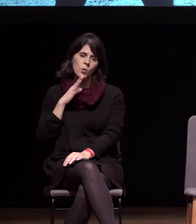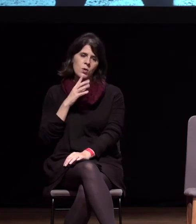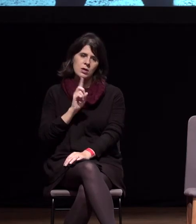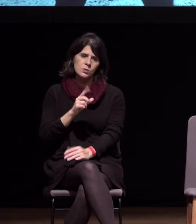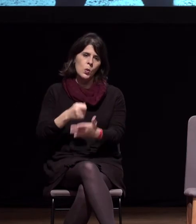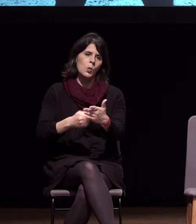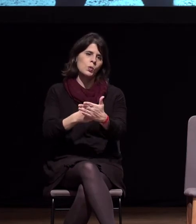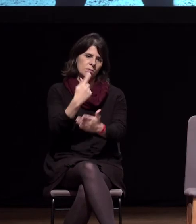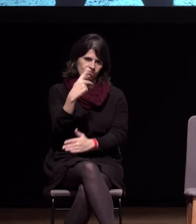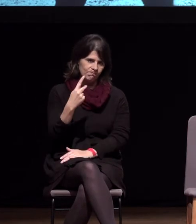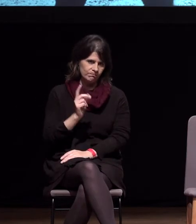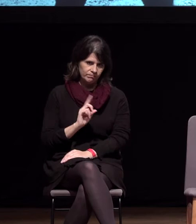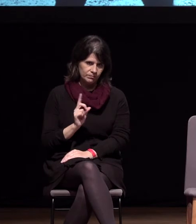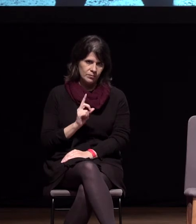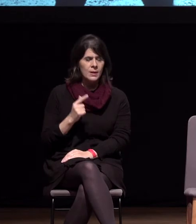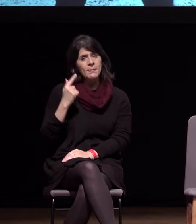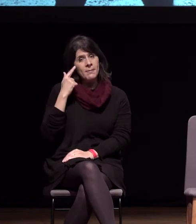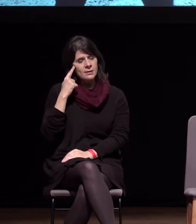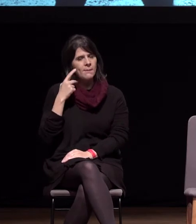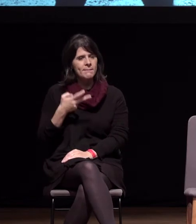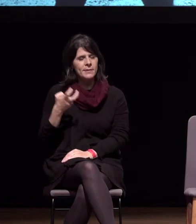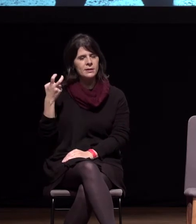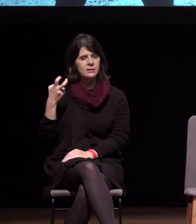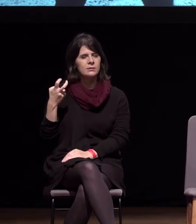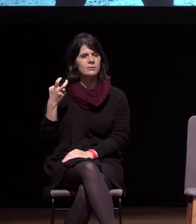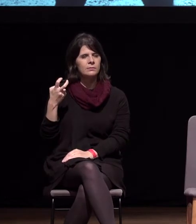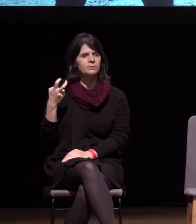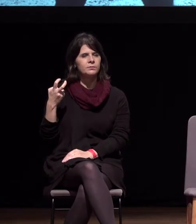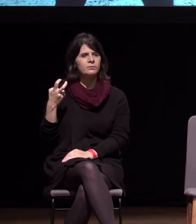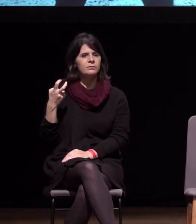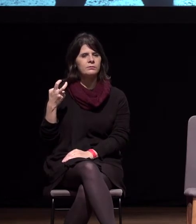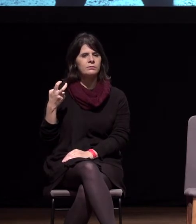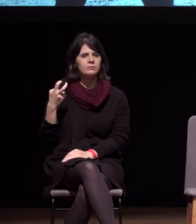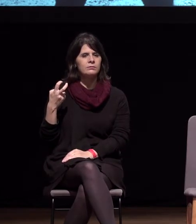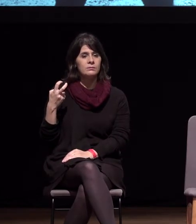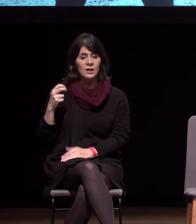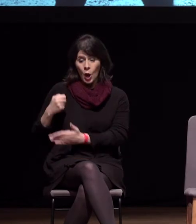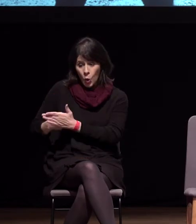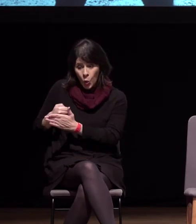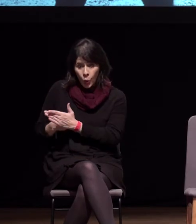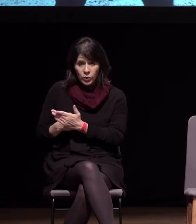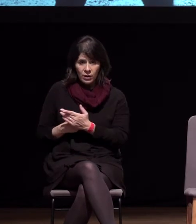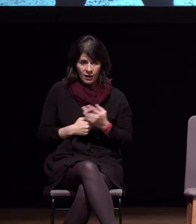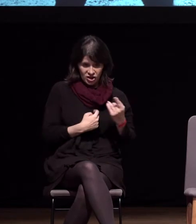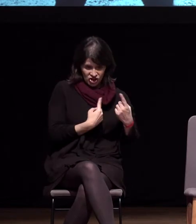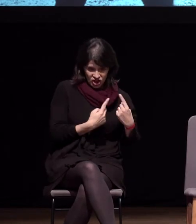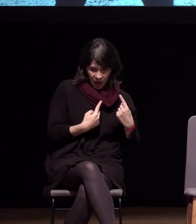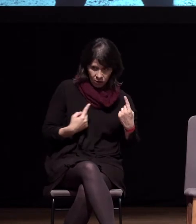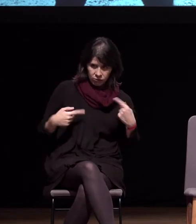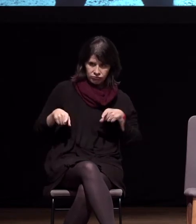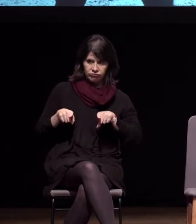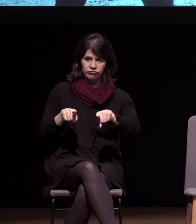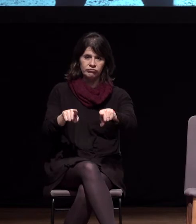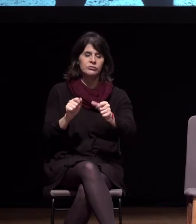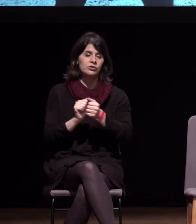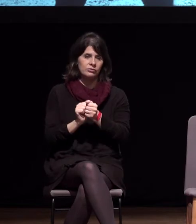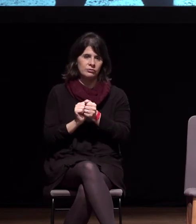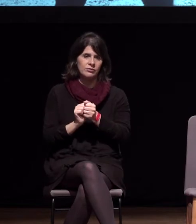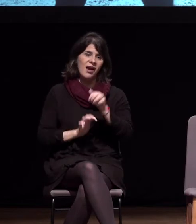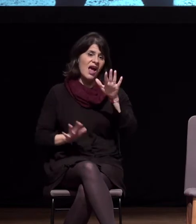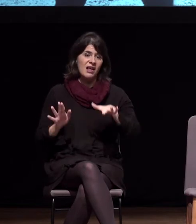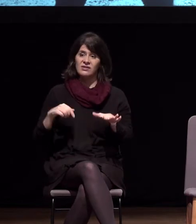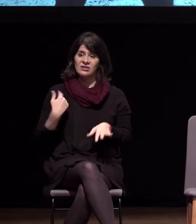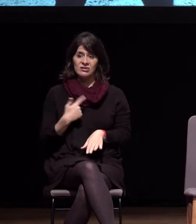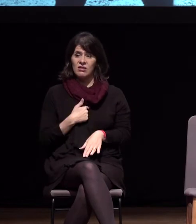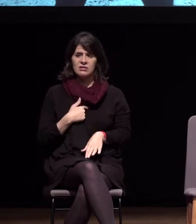Mas eu percebo que a luta está ao lado do diálogo, principalmente em momentos em que a gente não se escuta,